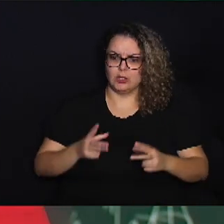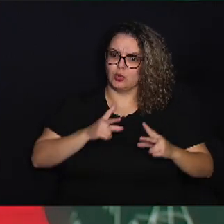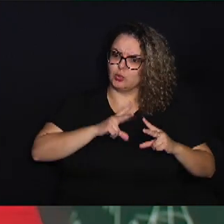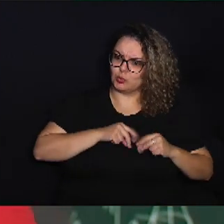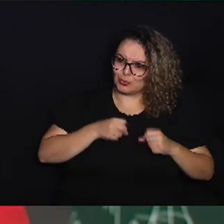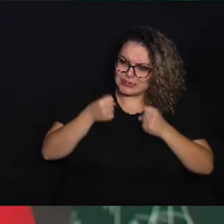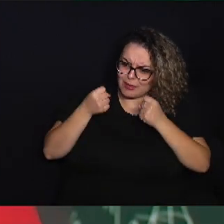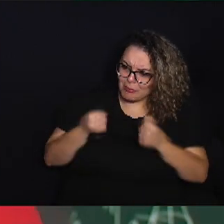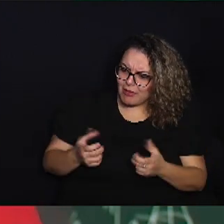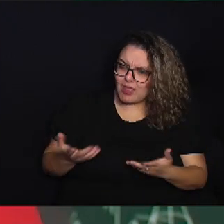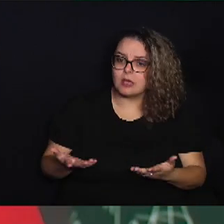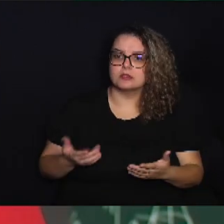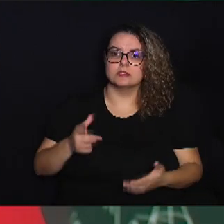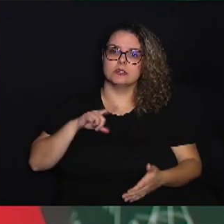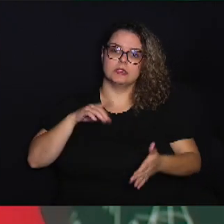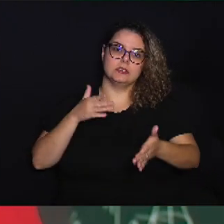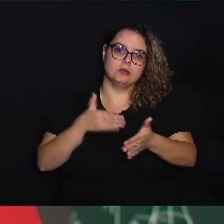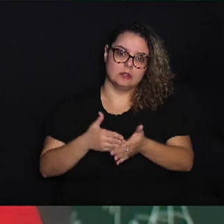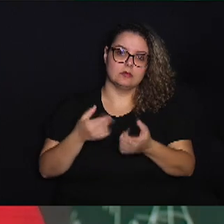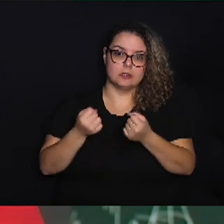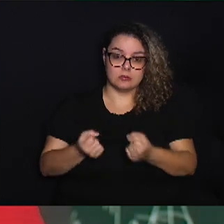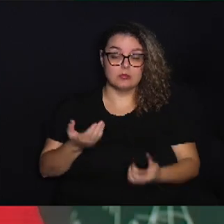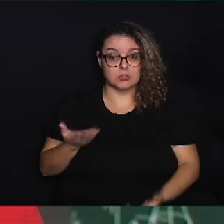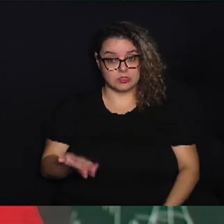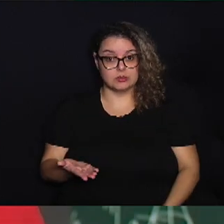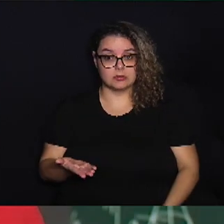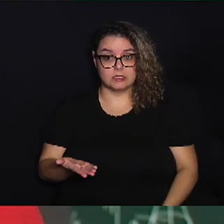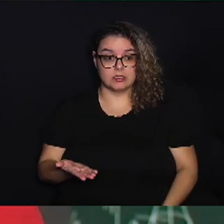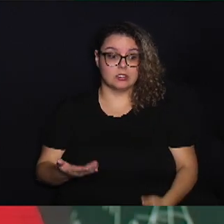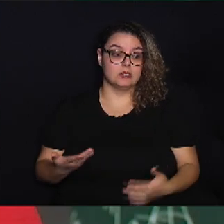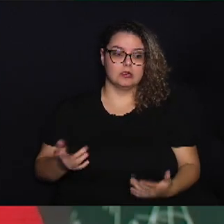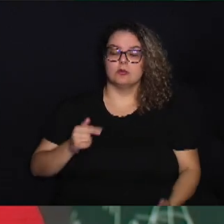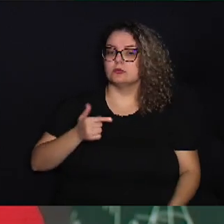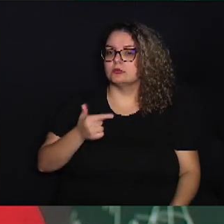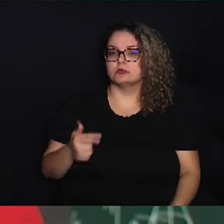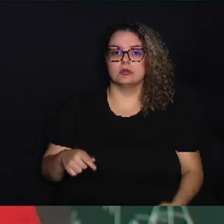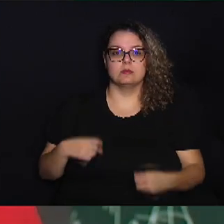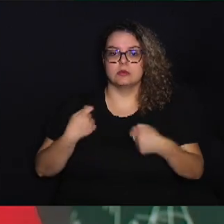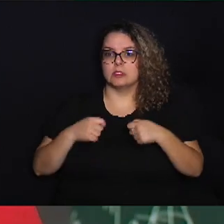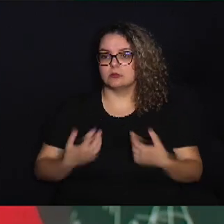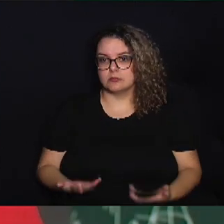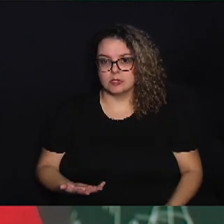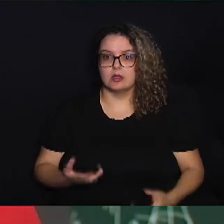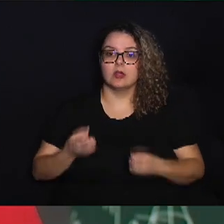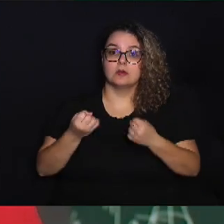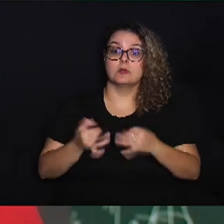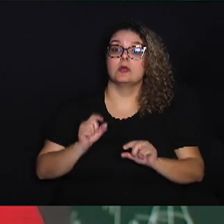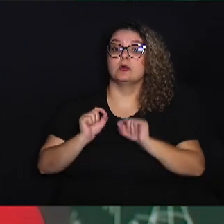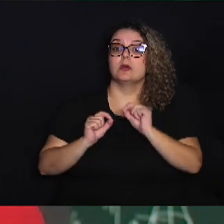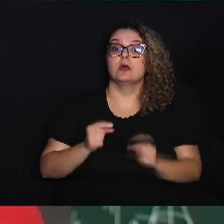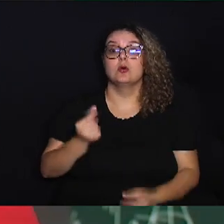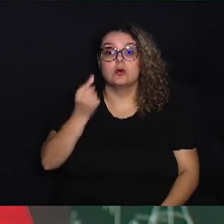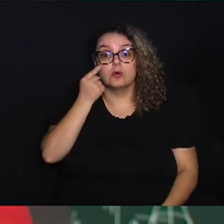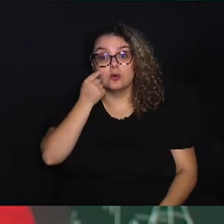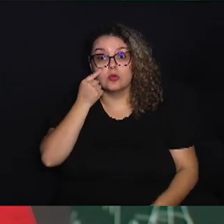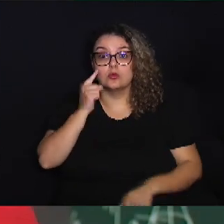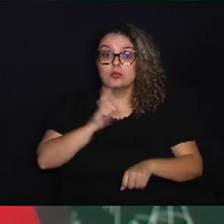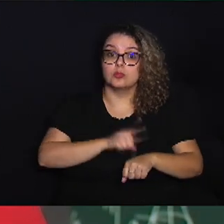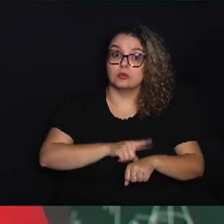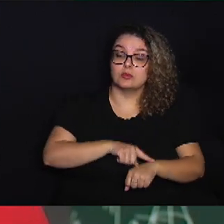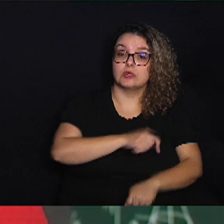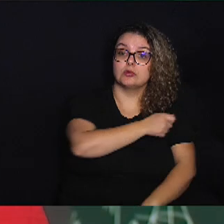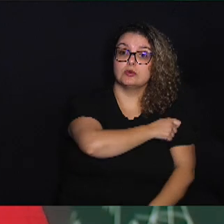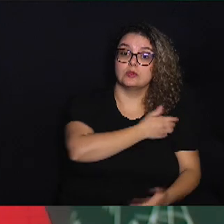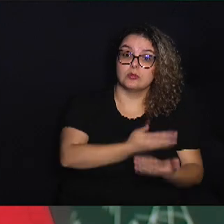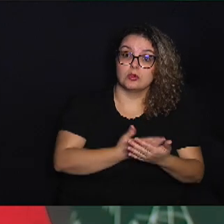né? E a gente sabe que há um limite de peso para isso, né? Então não há necessidade, a orientação é: observe o seu horário de aulas,